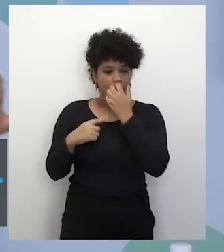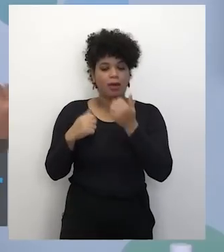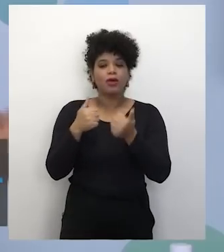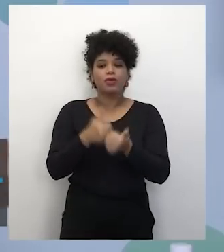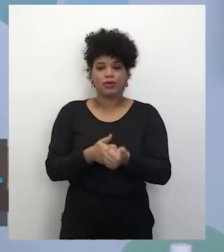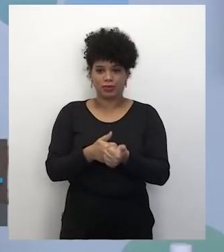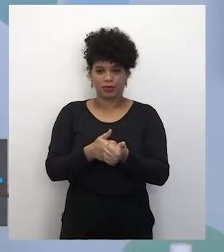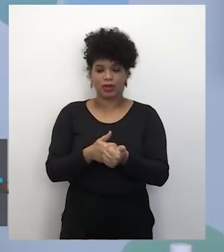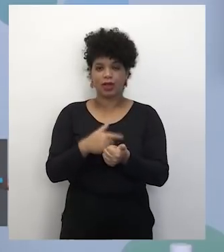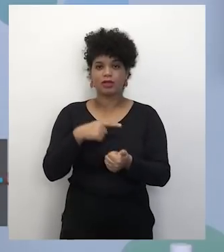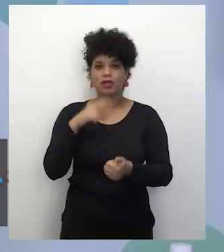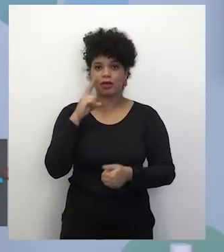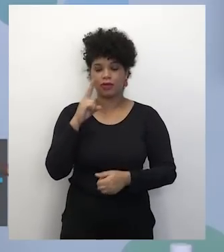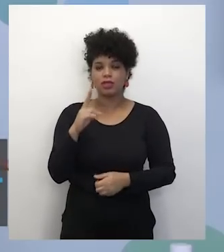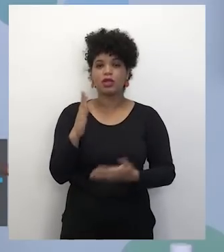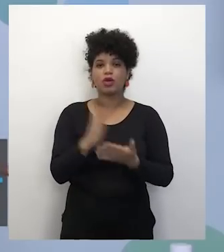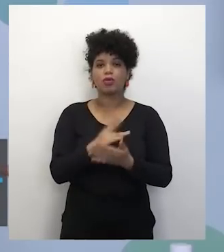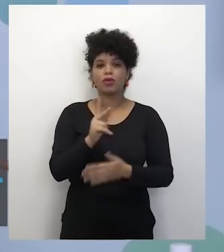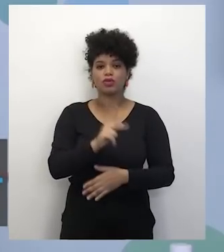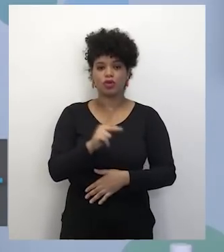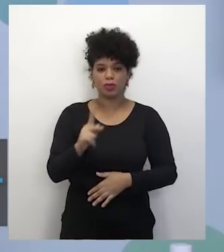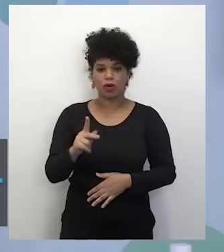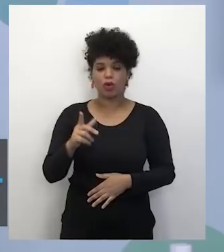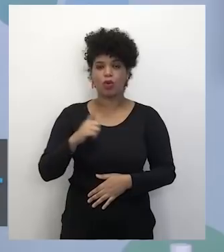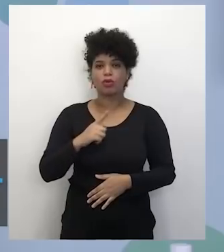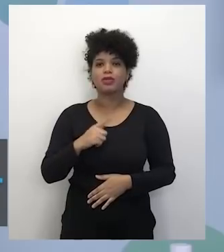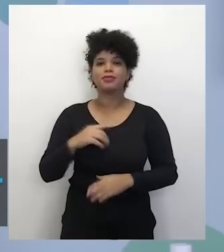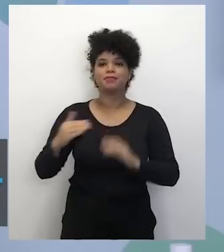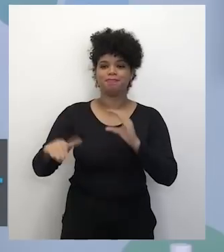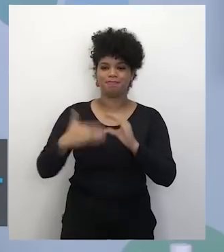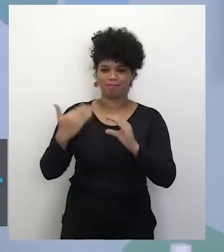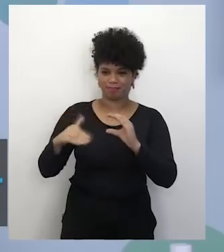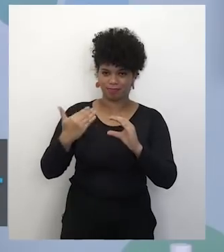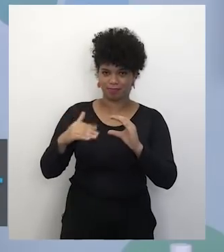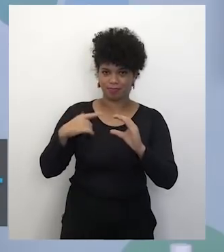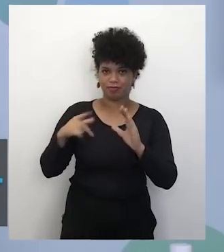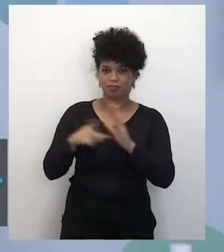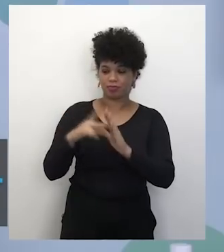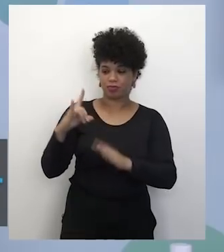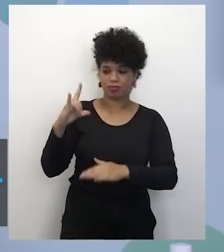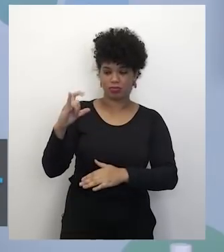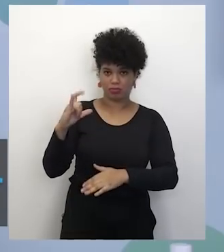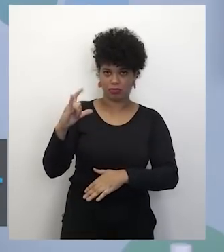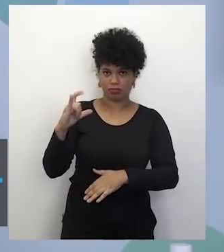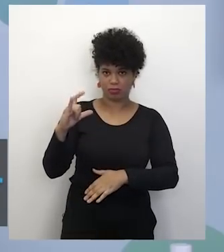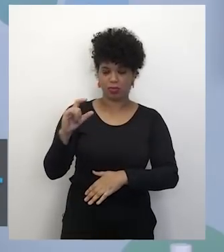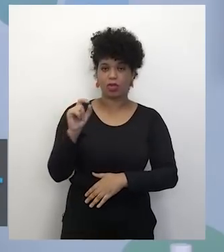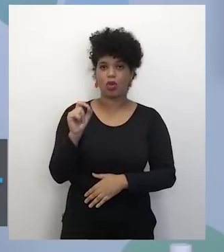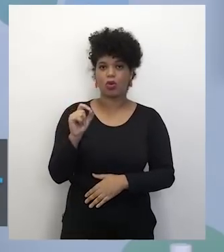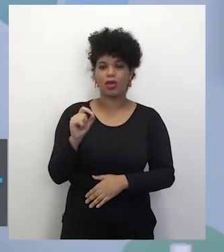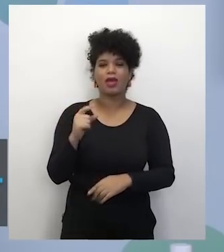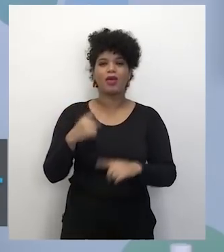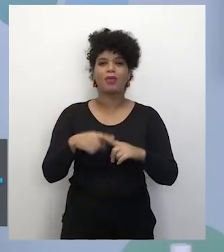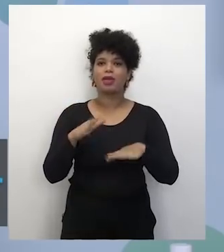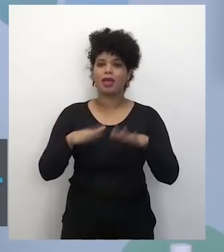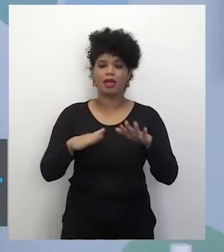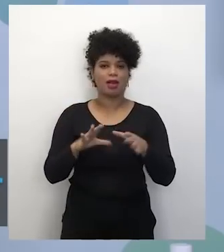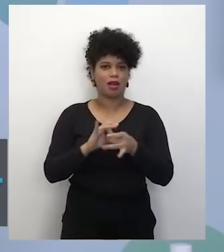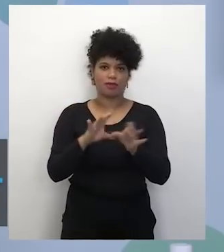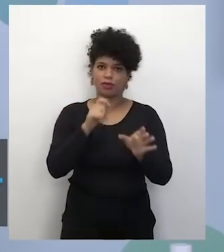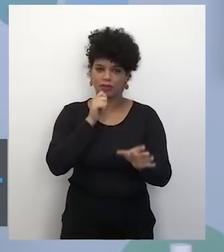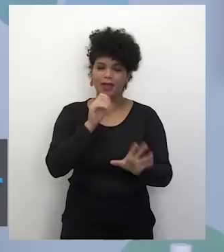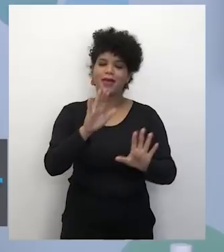acompanhando. Inclusive, alguns professores mandaram mensagens na página do Instagram falando que não estava disponível. Então,